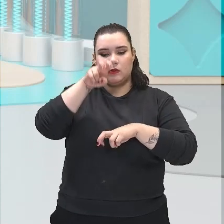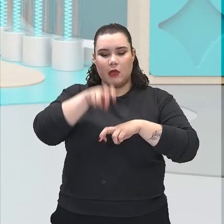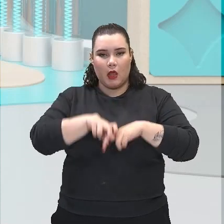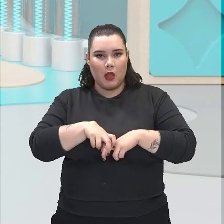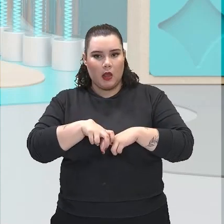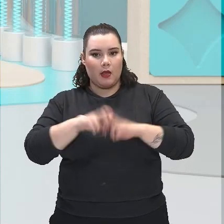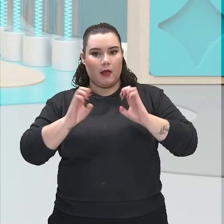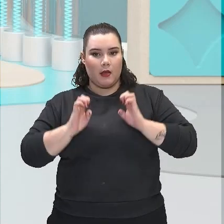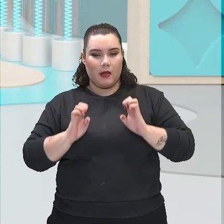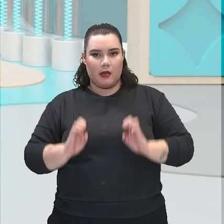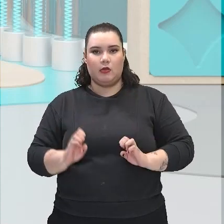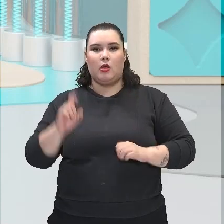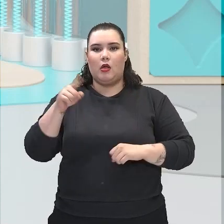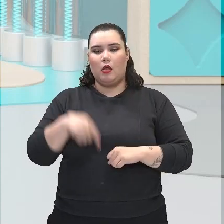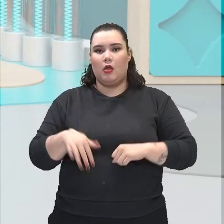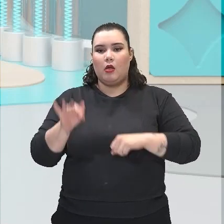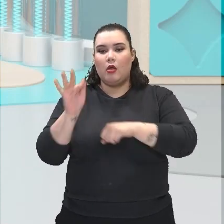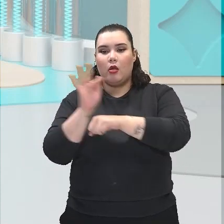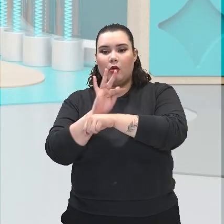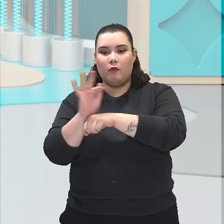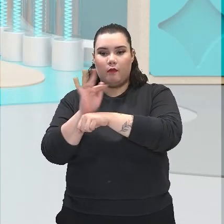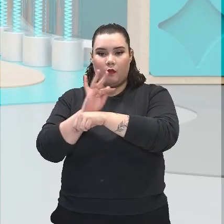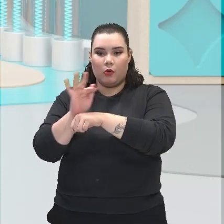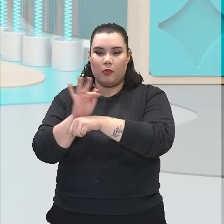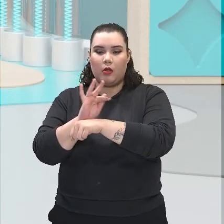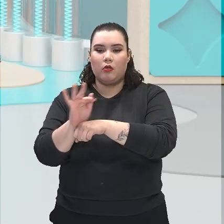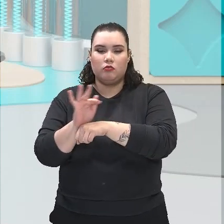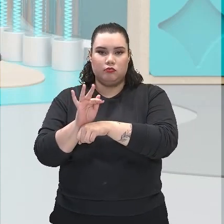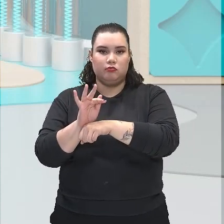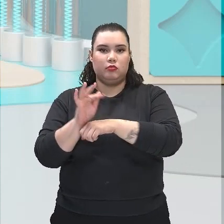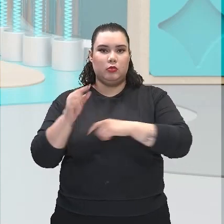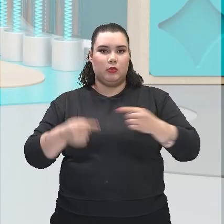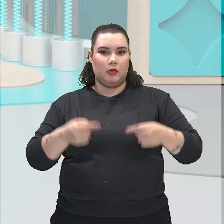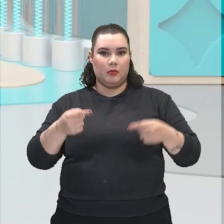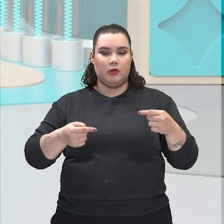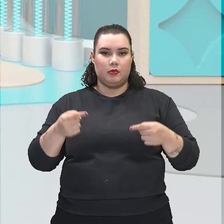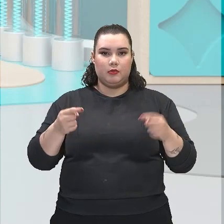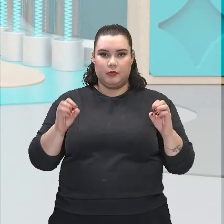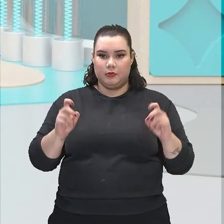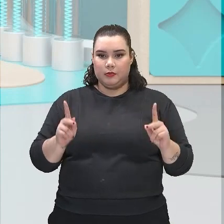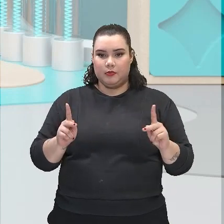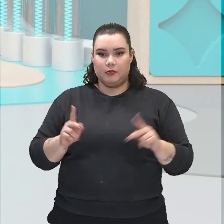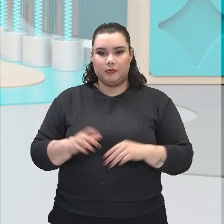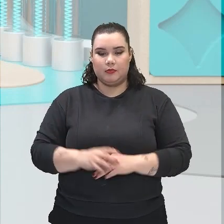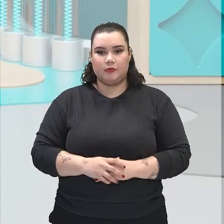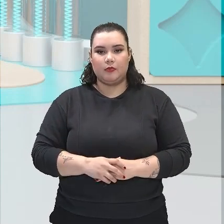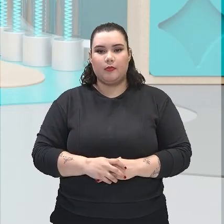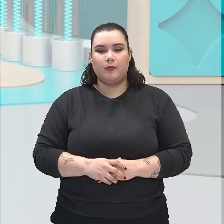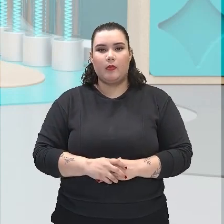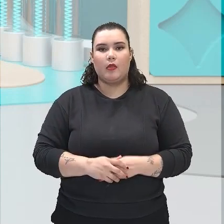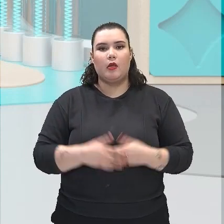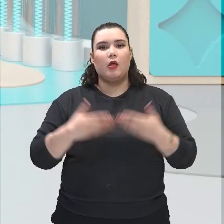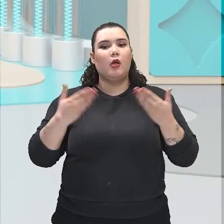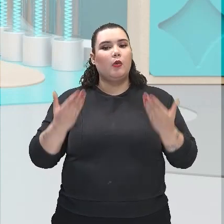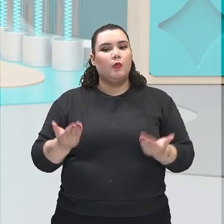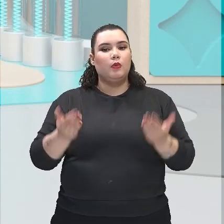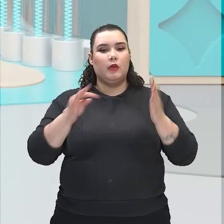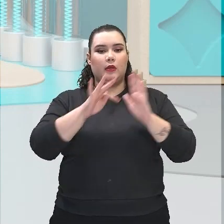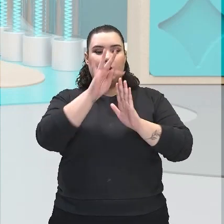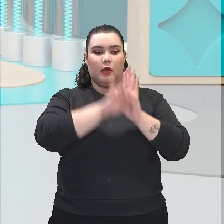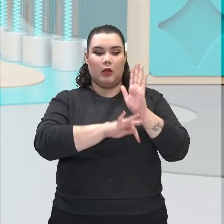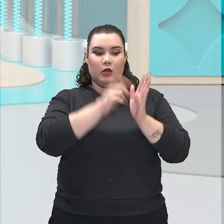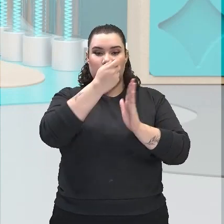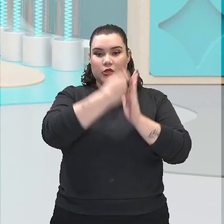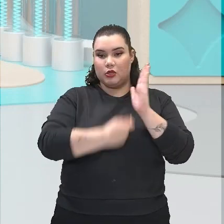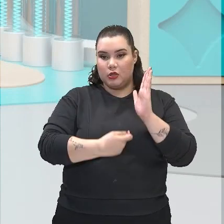isso traz formalidade para o debate. Ok? E como todo texto